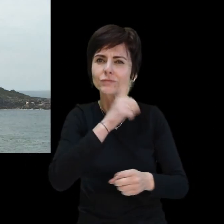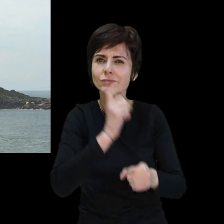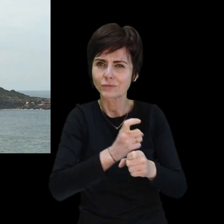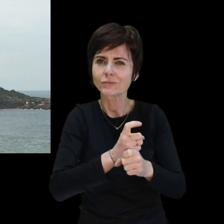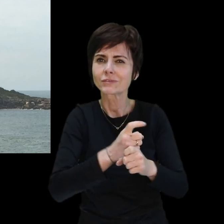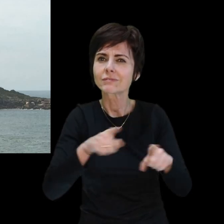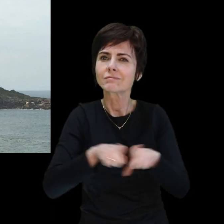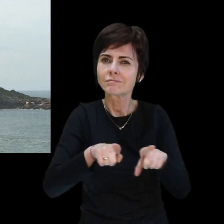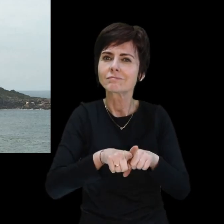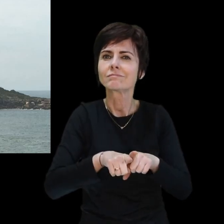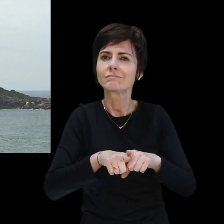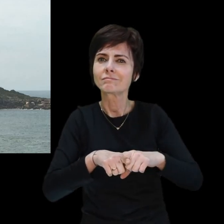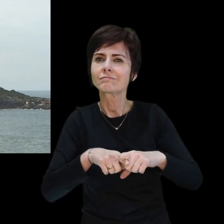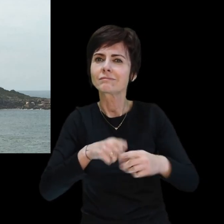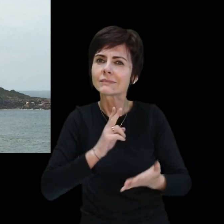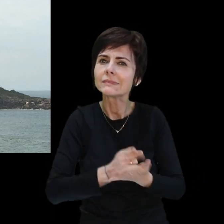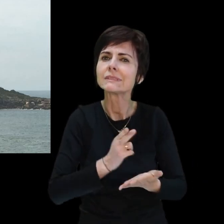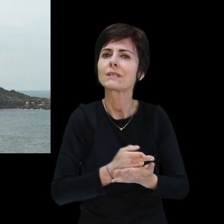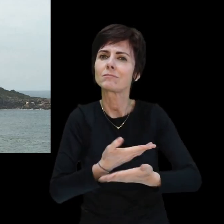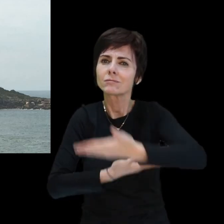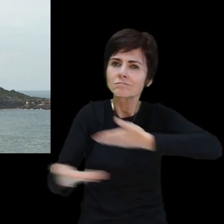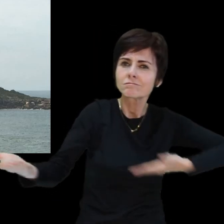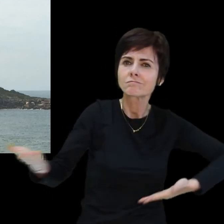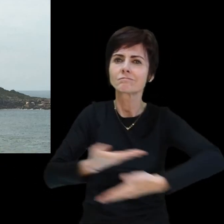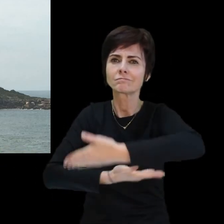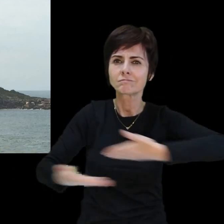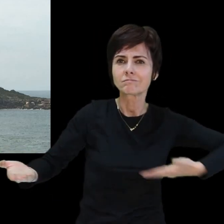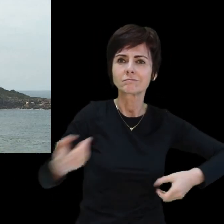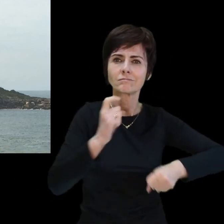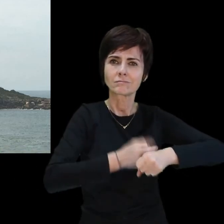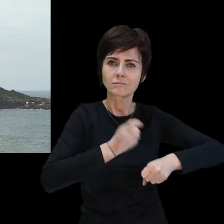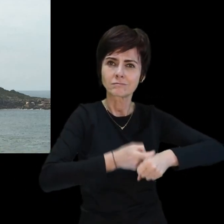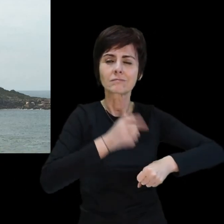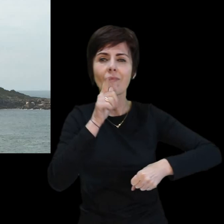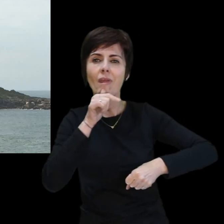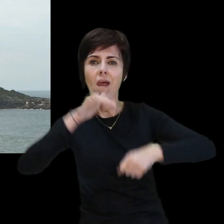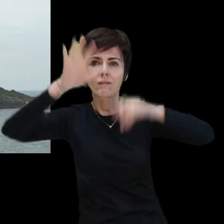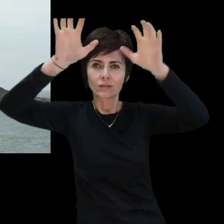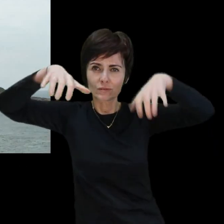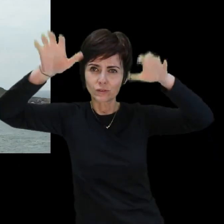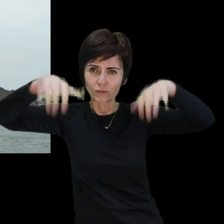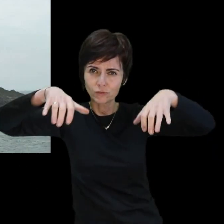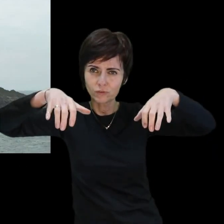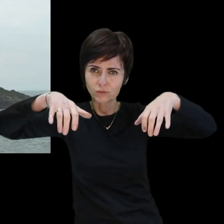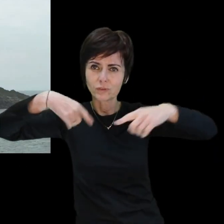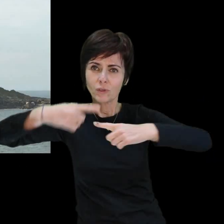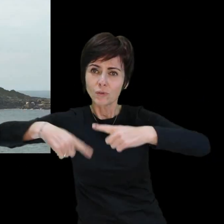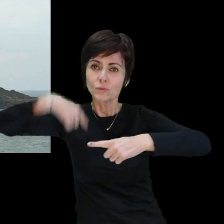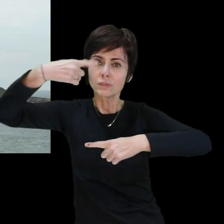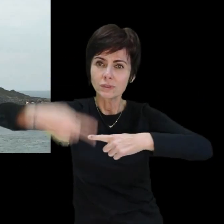preciosas, são todas formadas por essa dissolução contínua das rochas pela água da